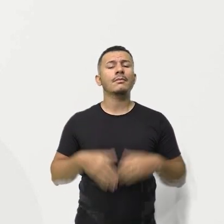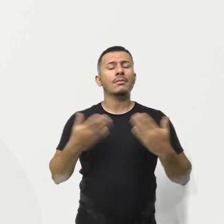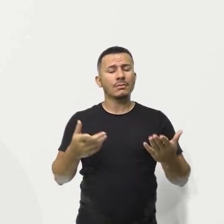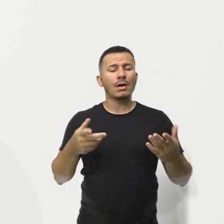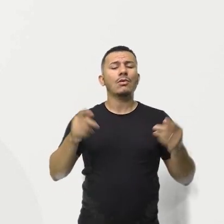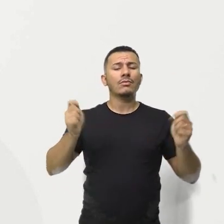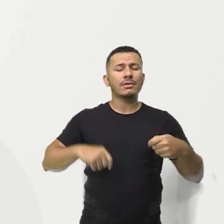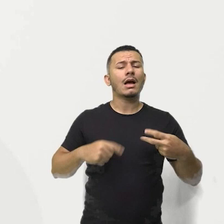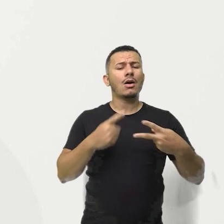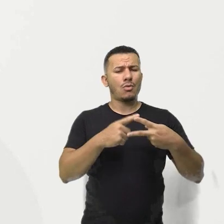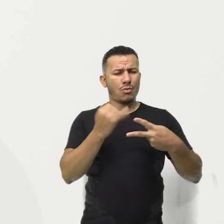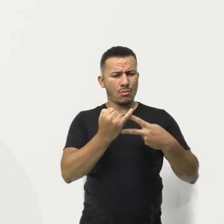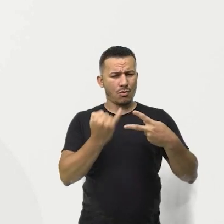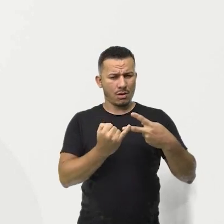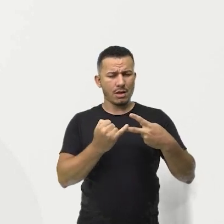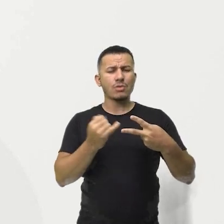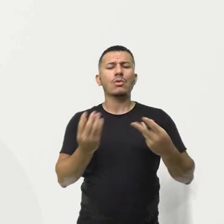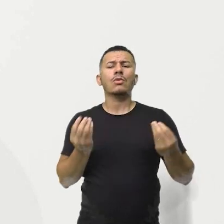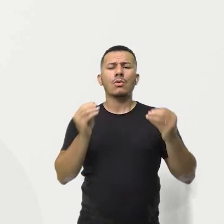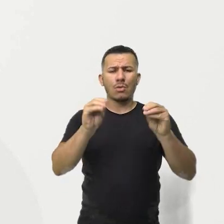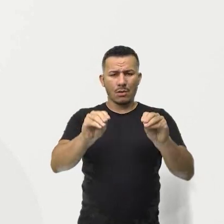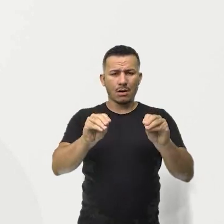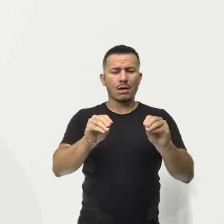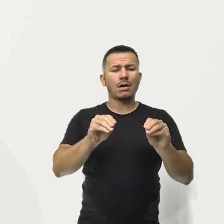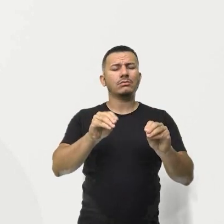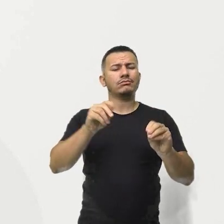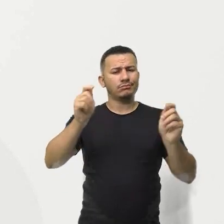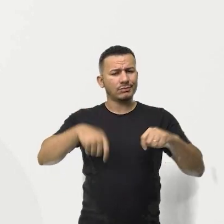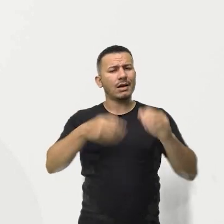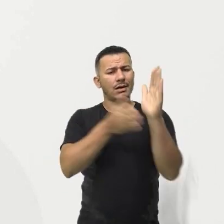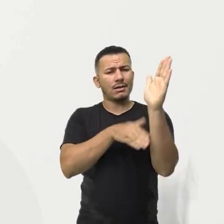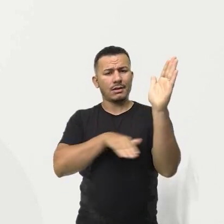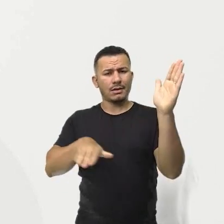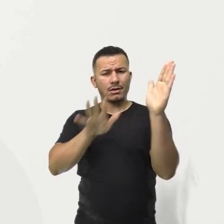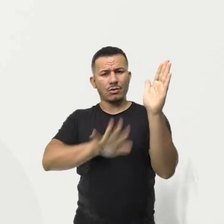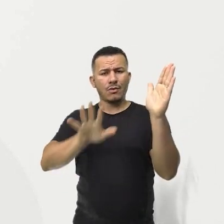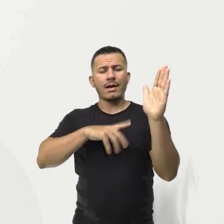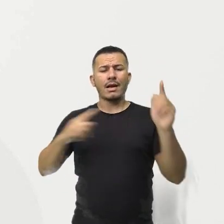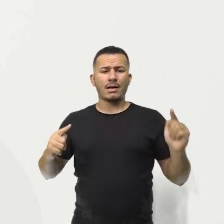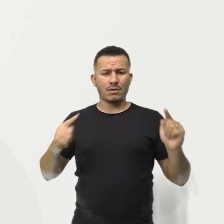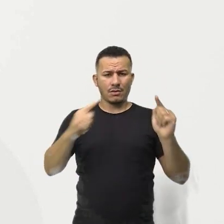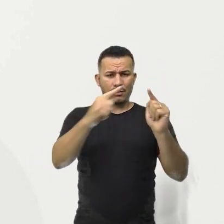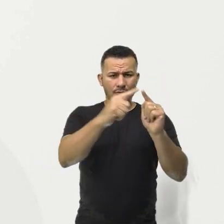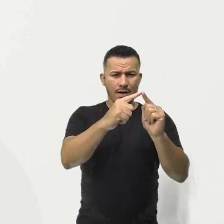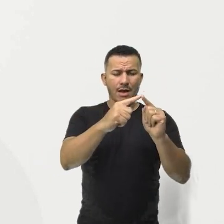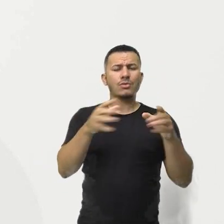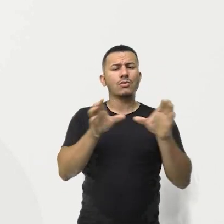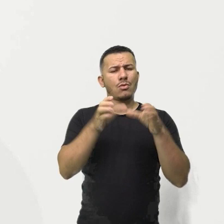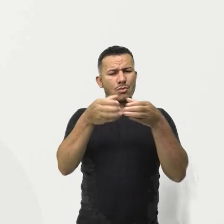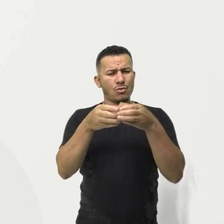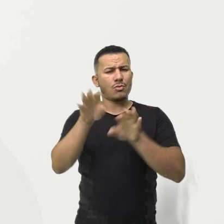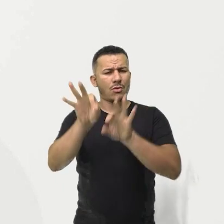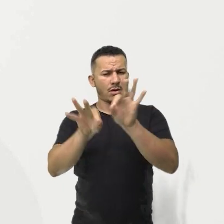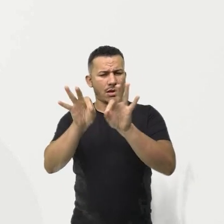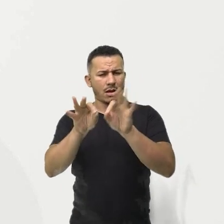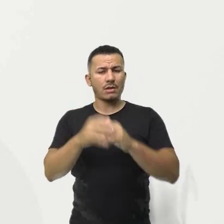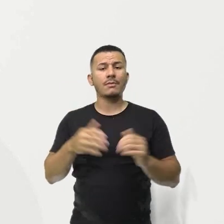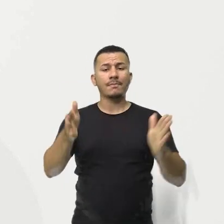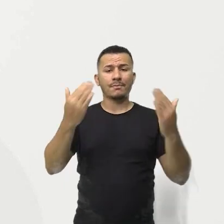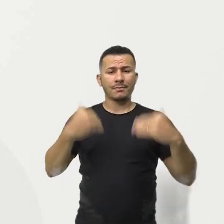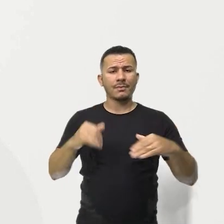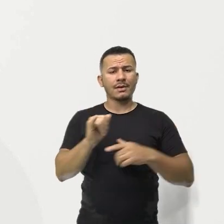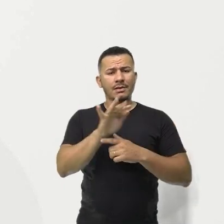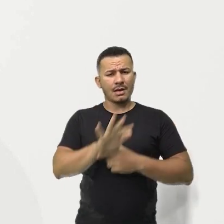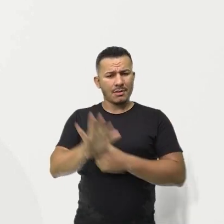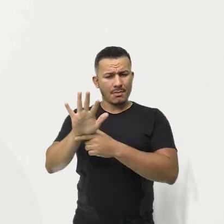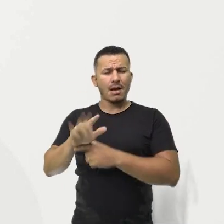Bom, alunos, olha só. Podemos representar um polígono no plano cartesiano, associando seus vértices a pares ordenados. Na